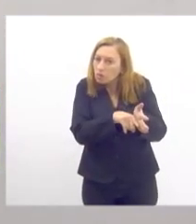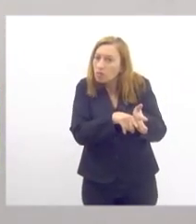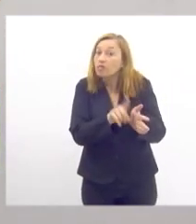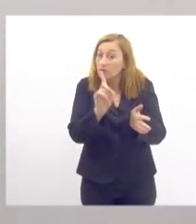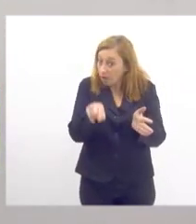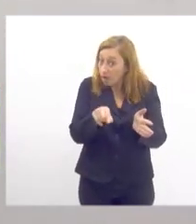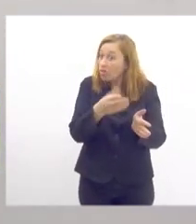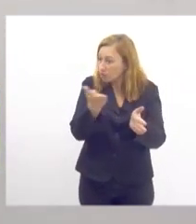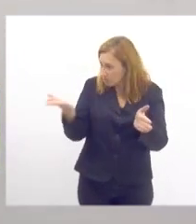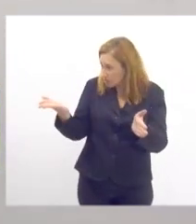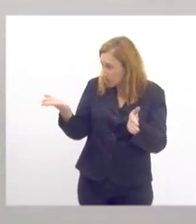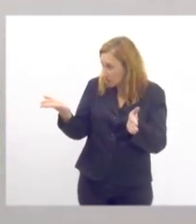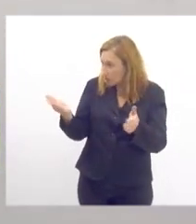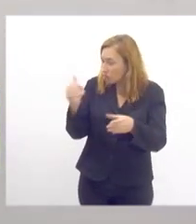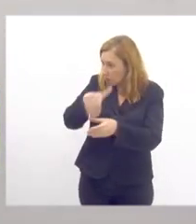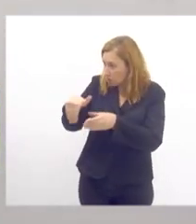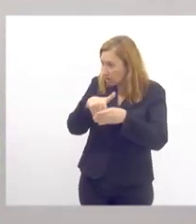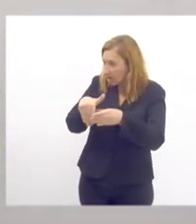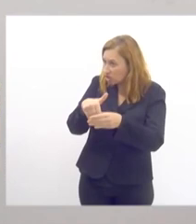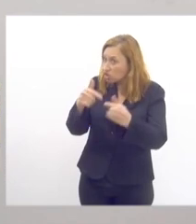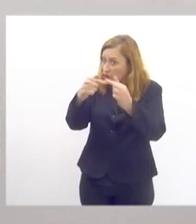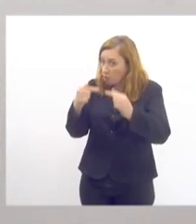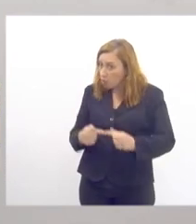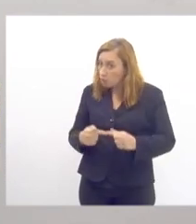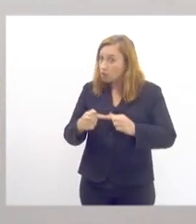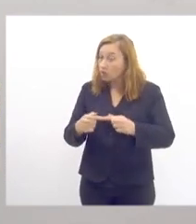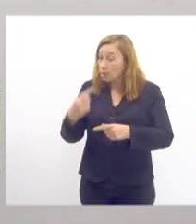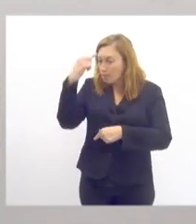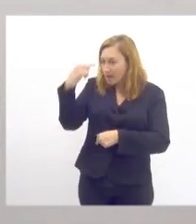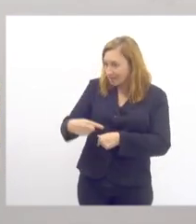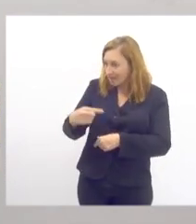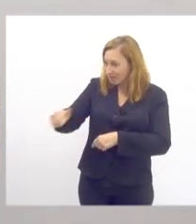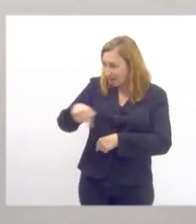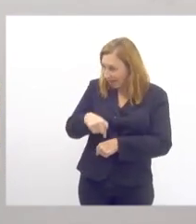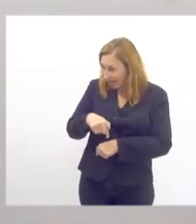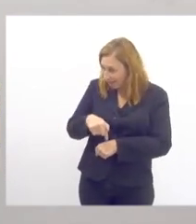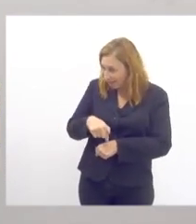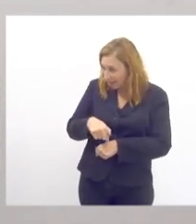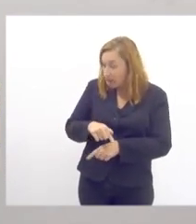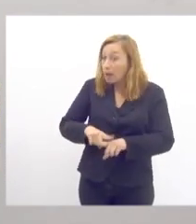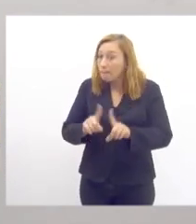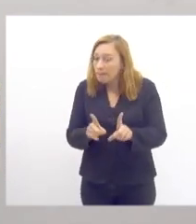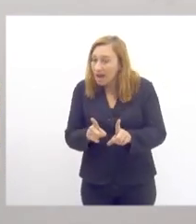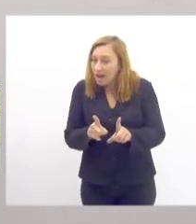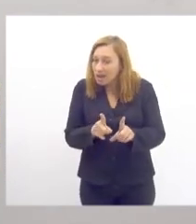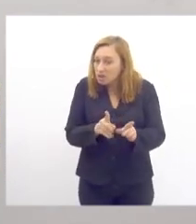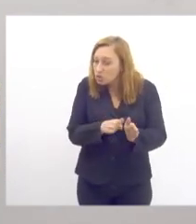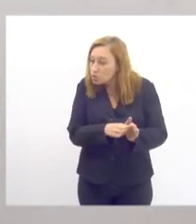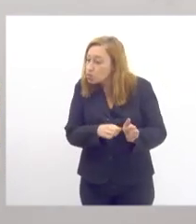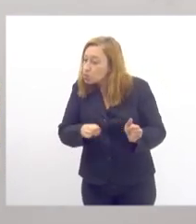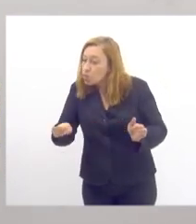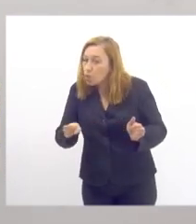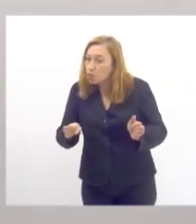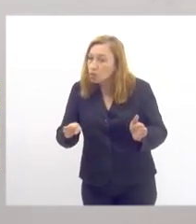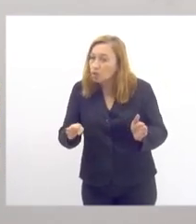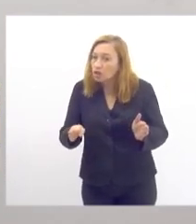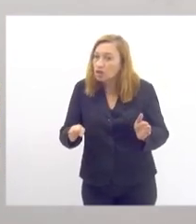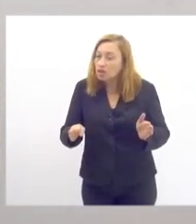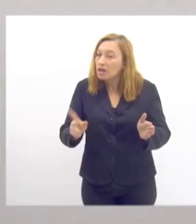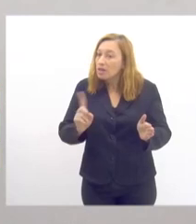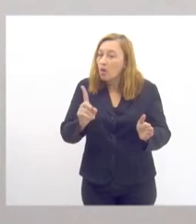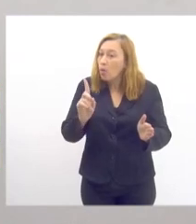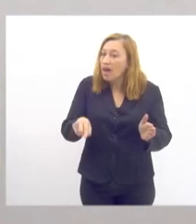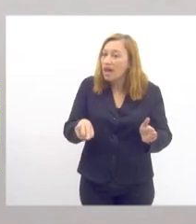né, vocês votaram de acordo com aquilo que foi mandado para cá. Só que o trâmite burocrático não é